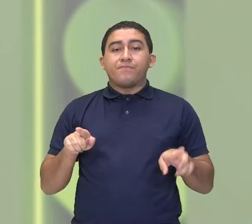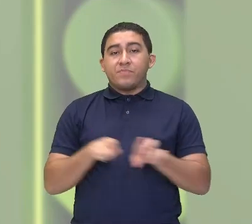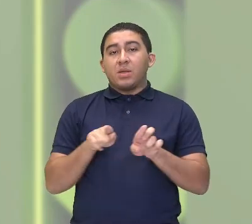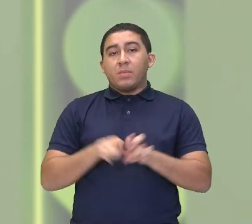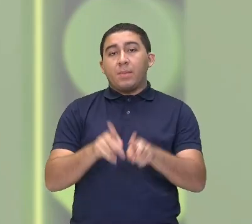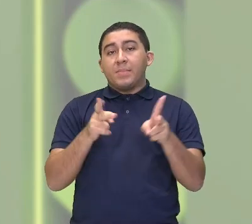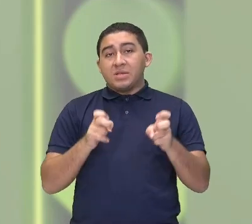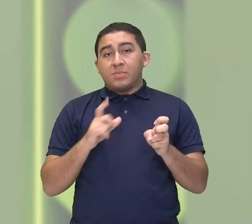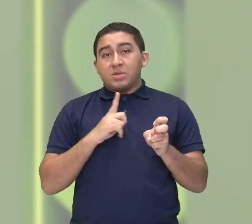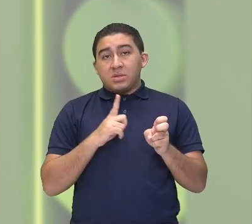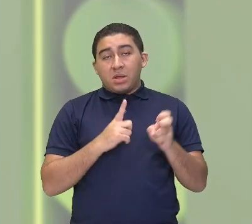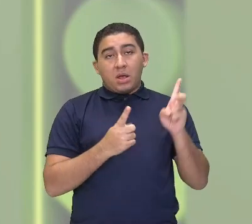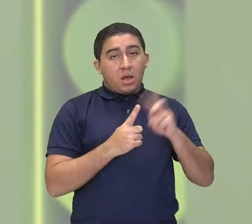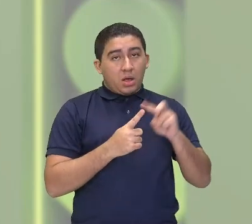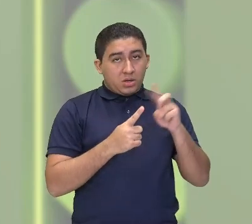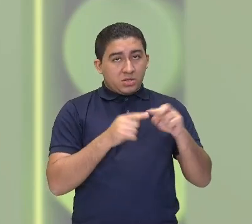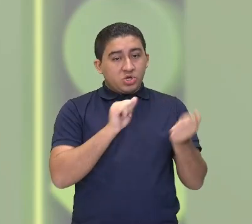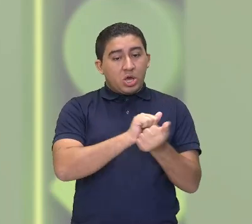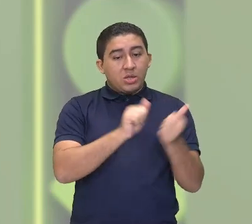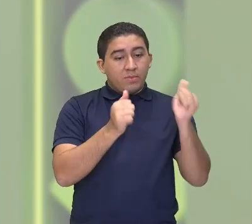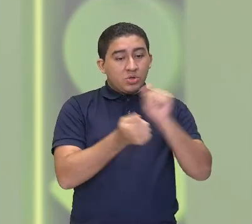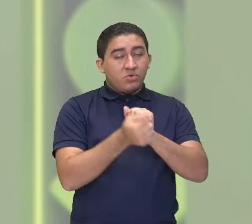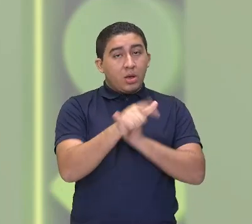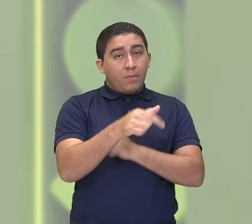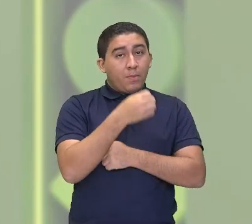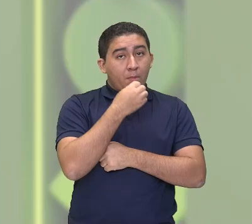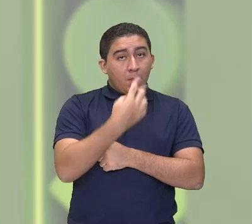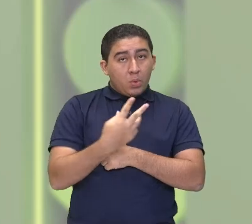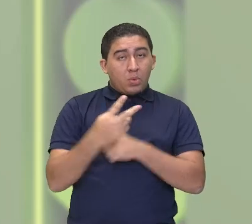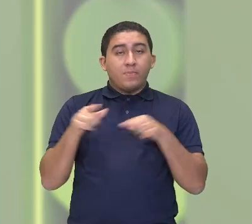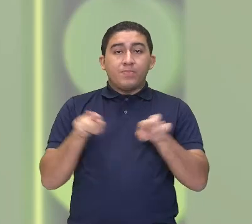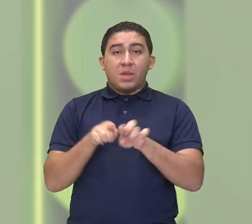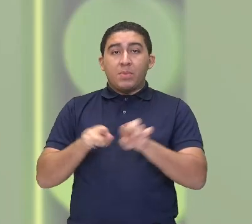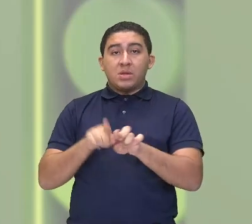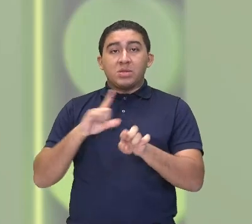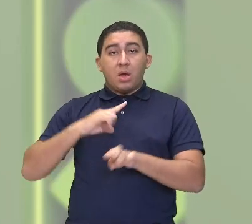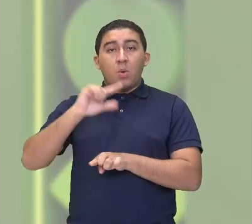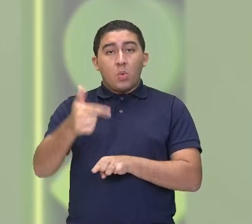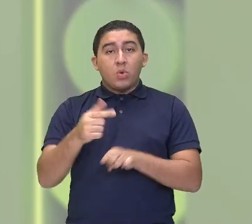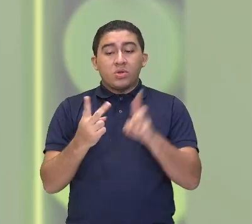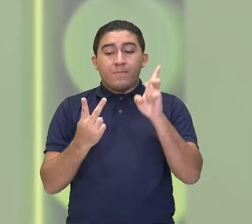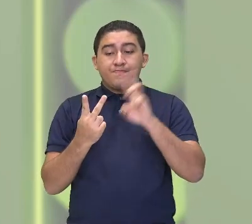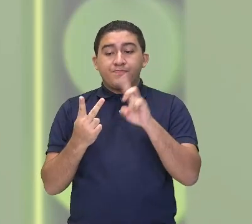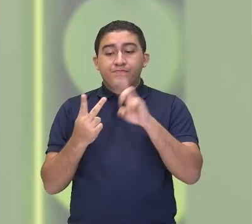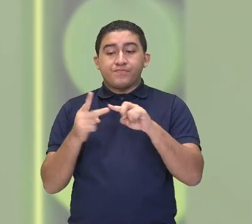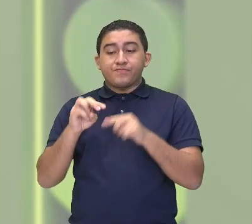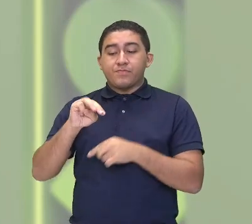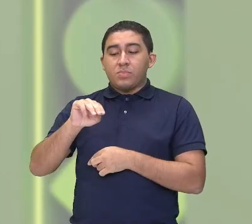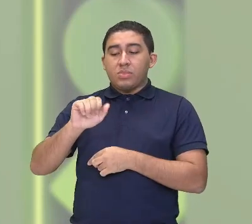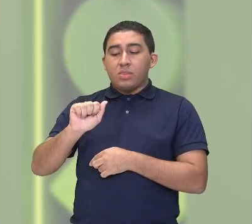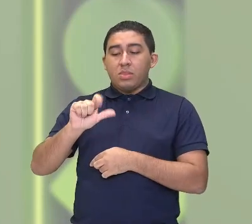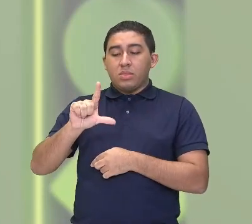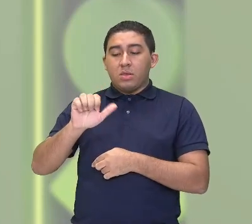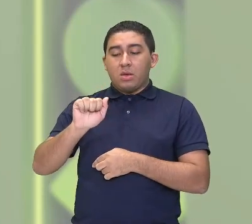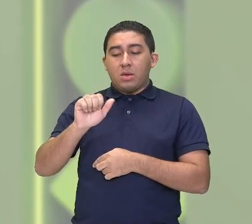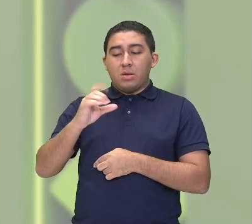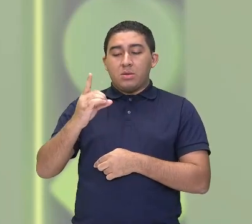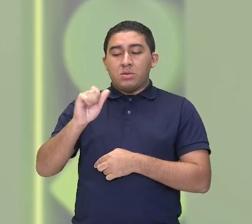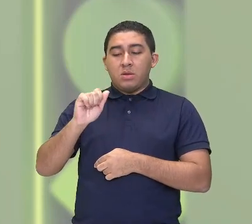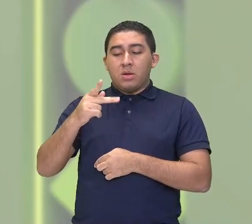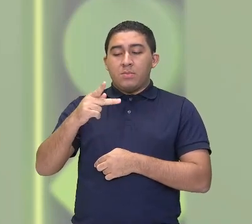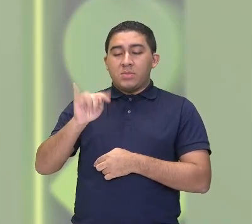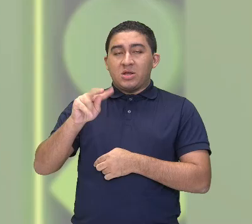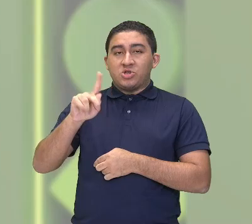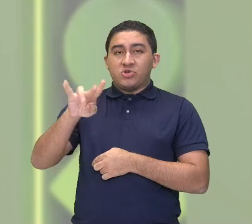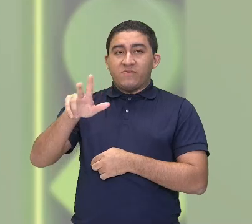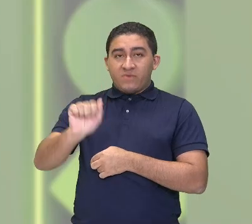plasticidade adaptativa, que é positiva, mas nós vamos ter também a plasticidade mal adaptativa, que aí no caso já é